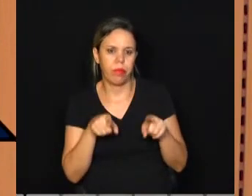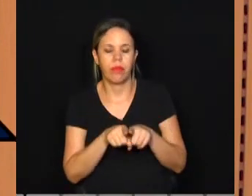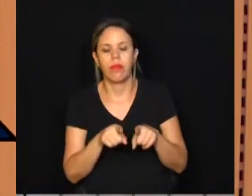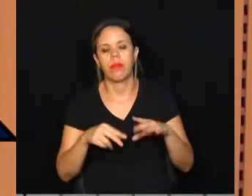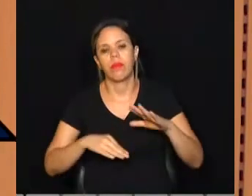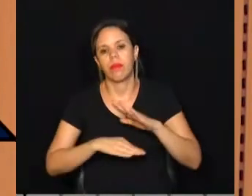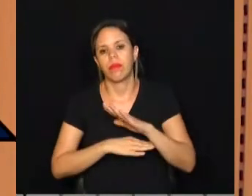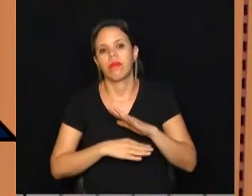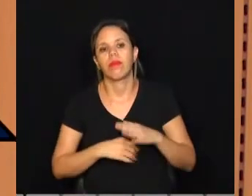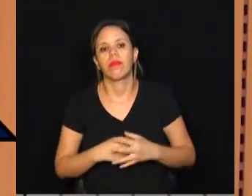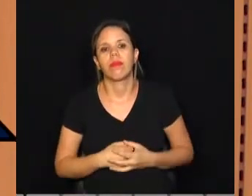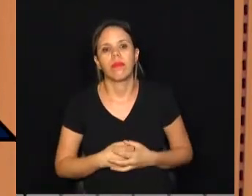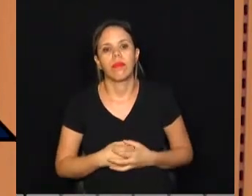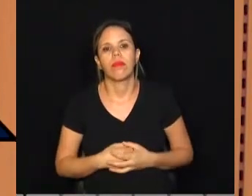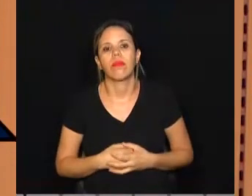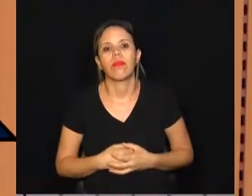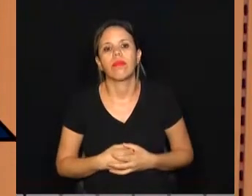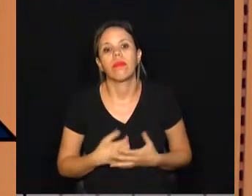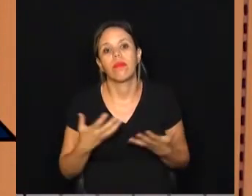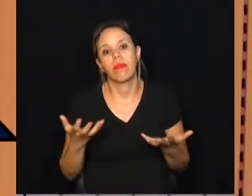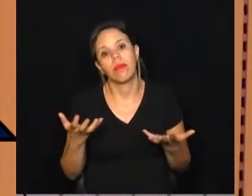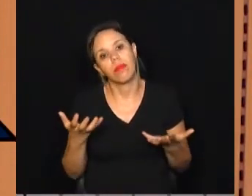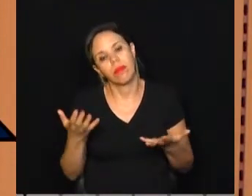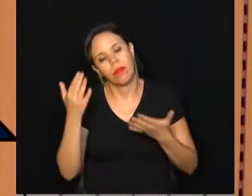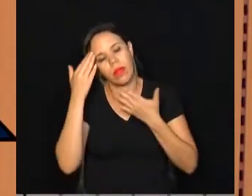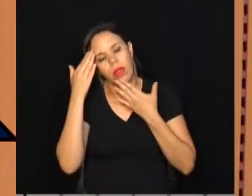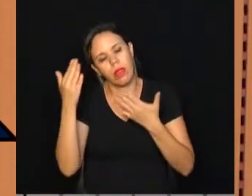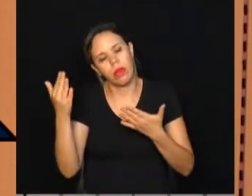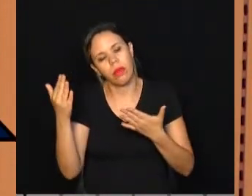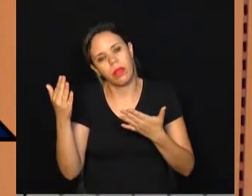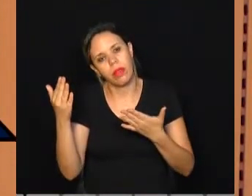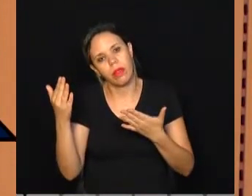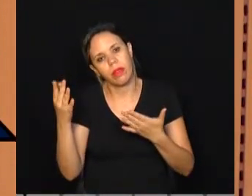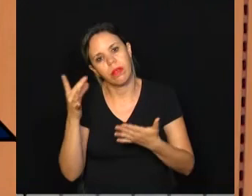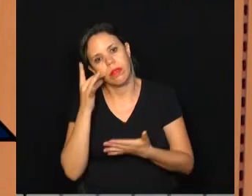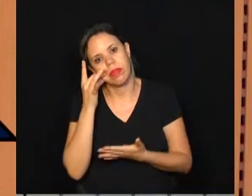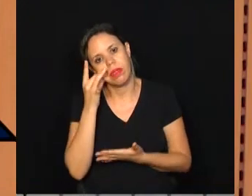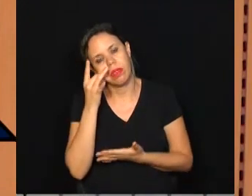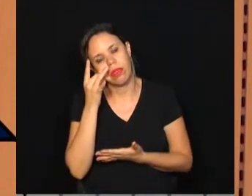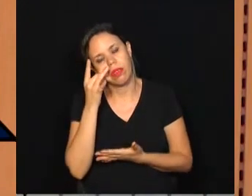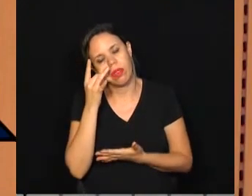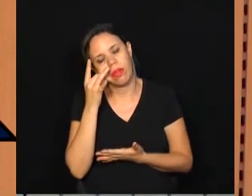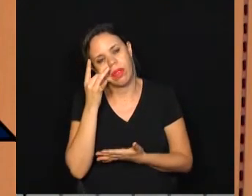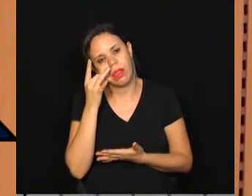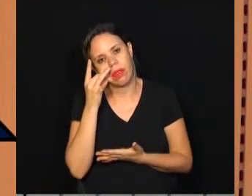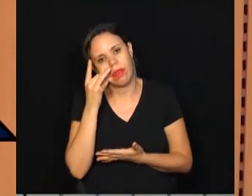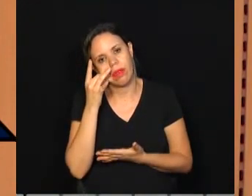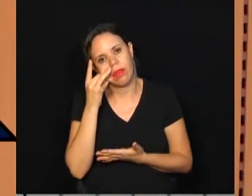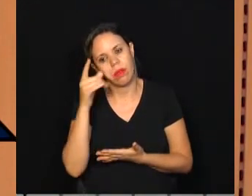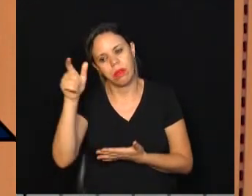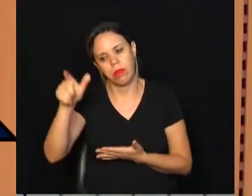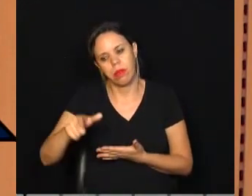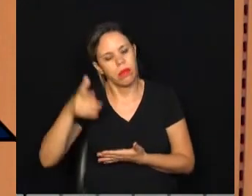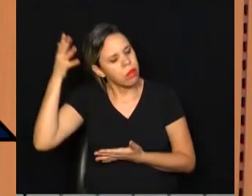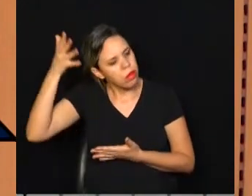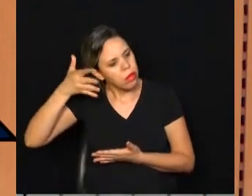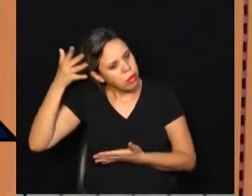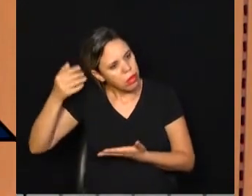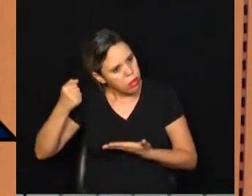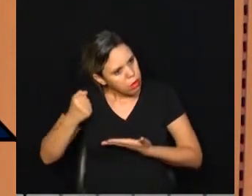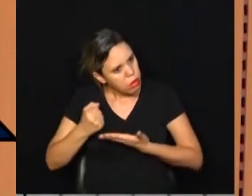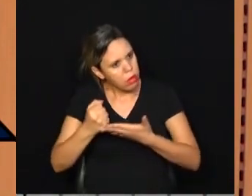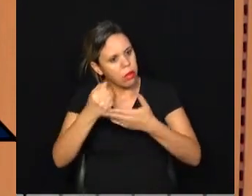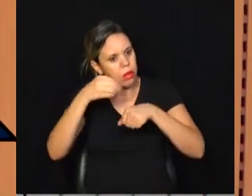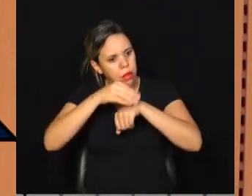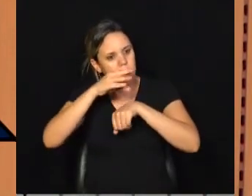Câmara Municipal. Então, queria agradecer aqui a presença da Tiche, né, que veio nos ajudar a